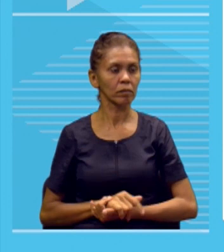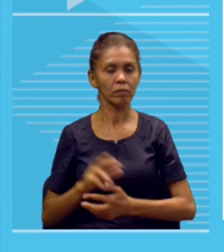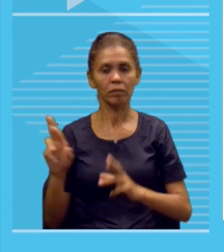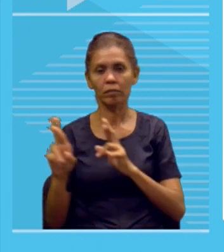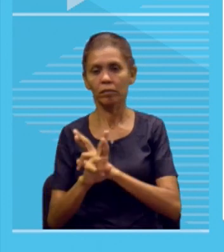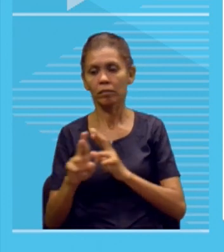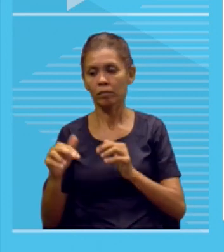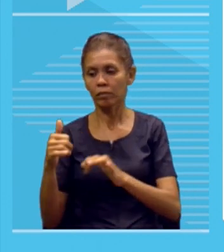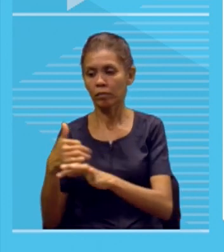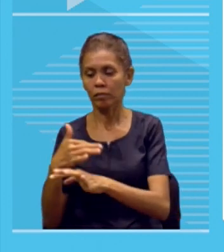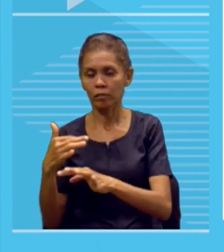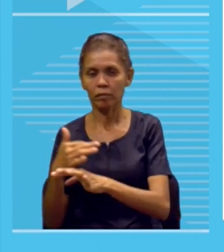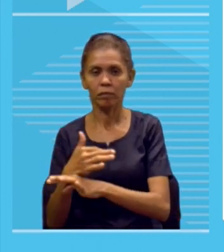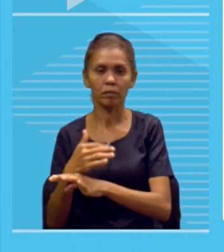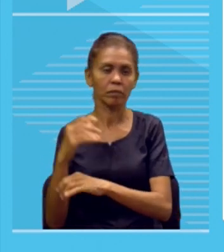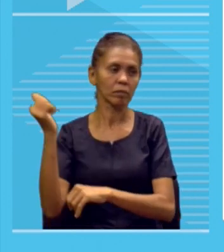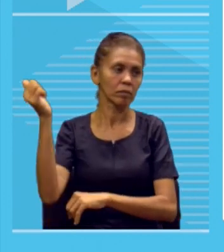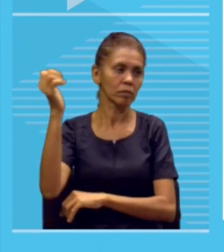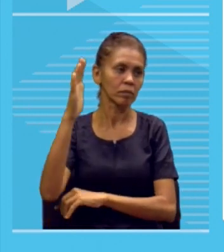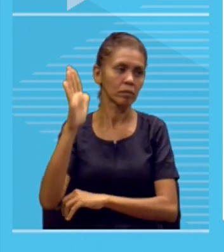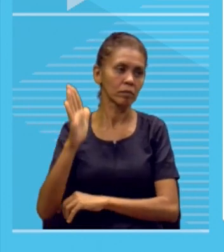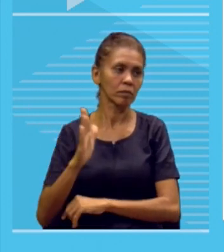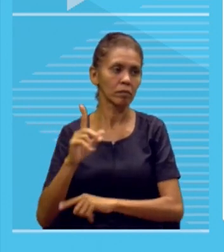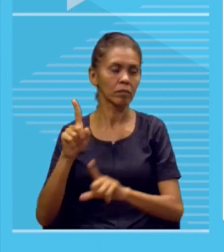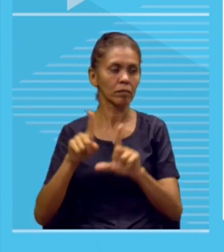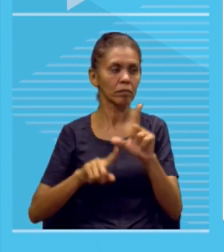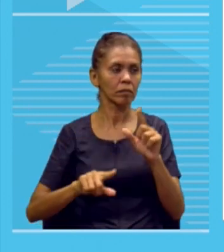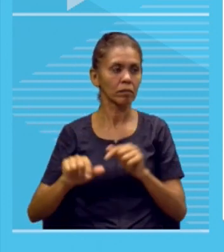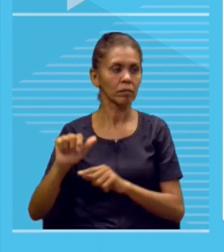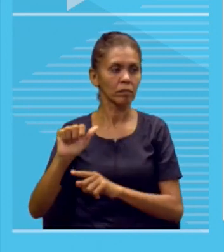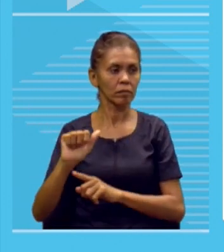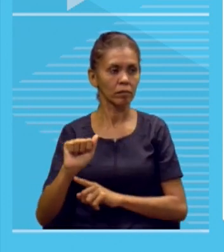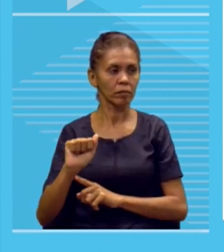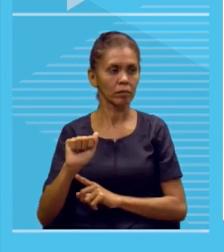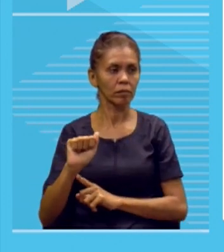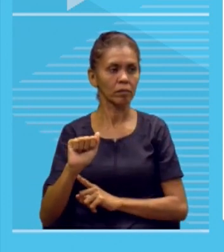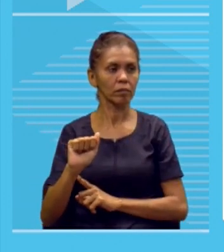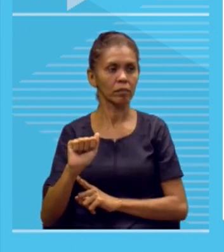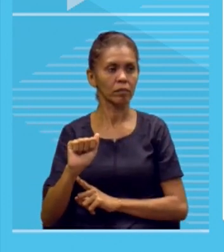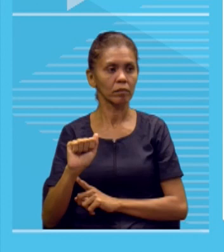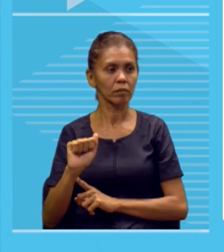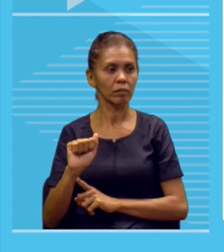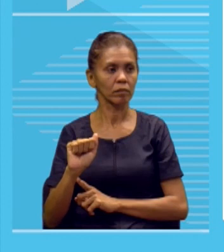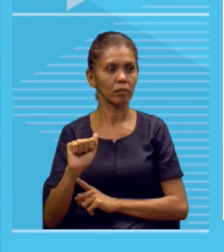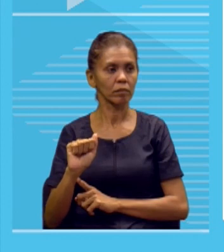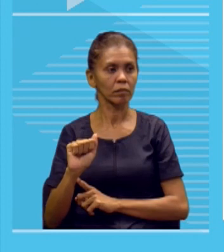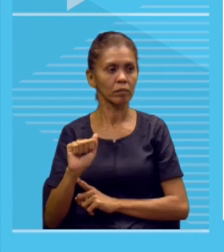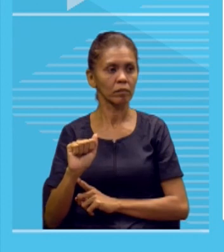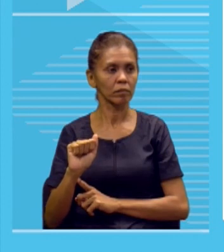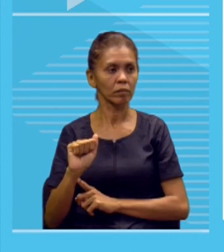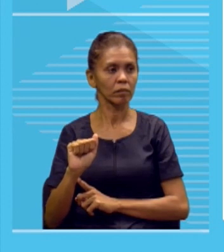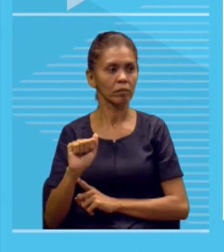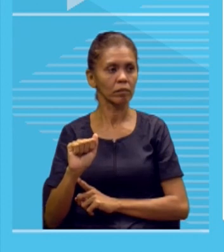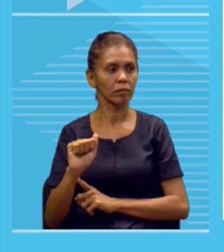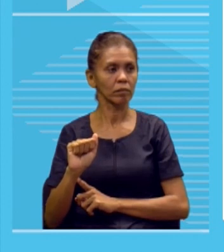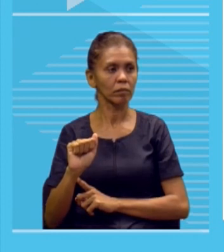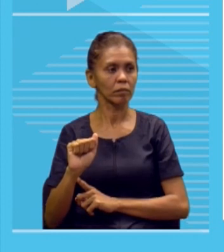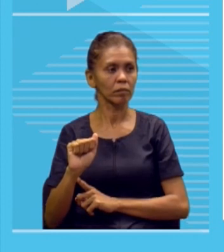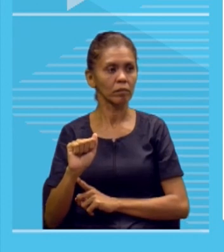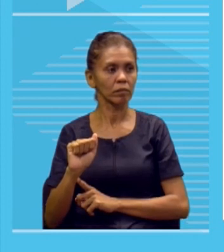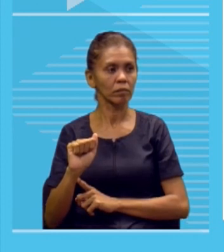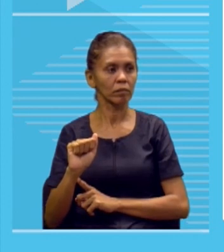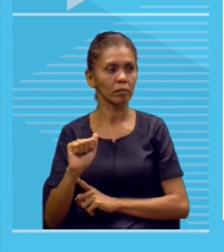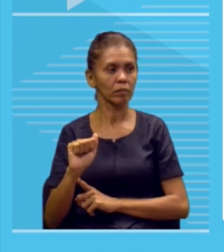do Brasil. Letra A, a modernização das áreas rurais aumentou o deslocamento da população do